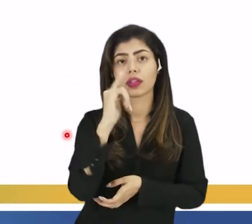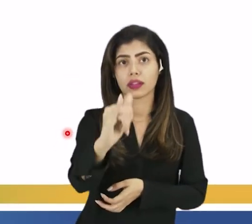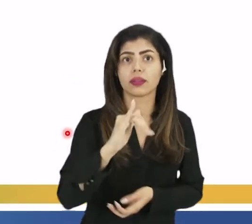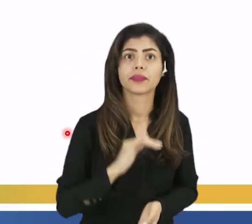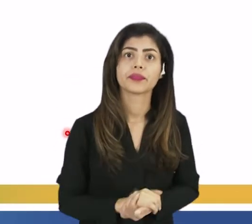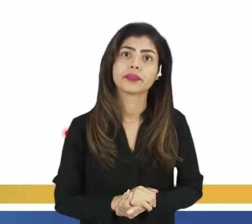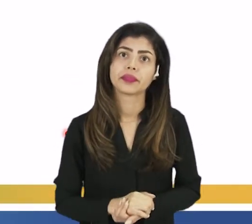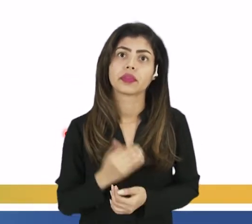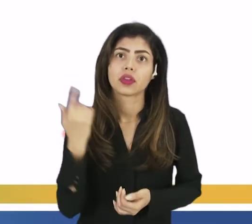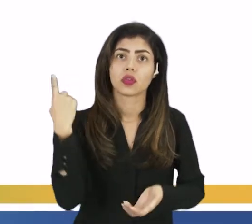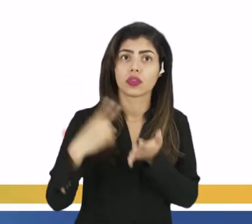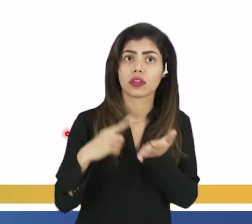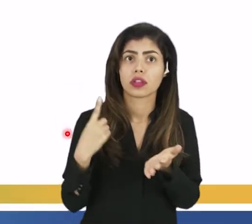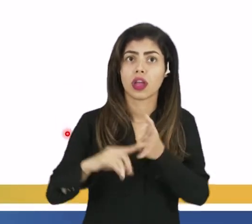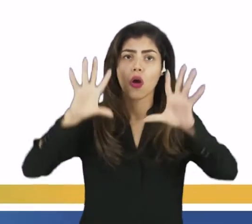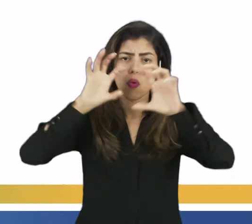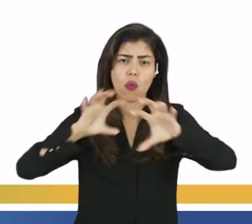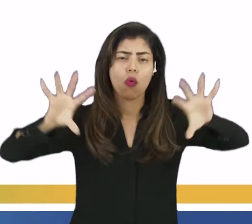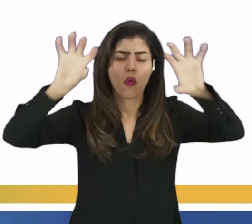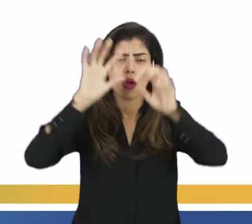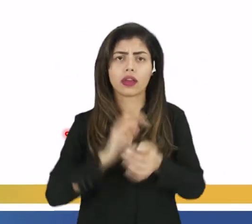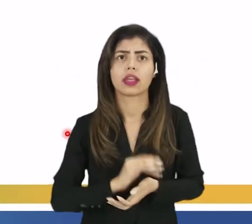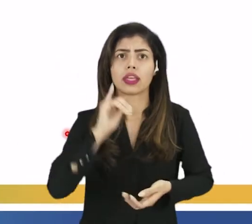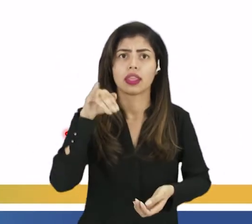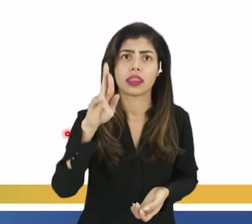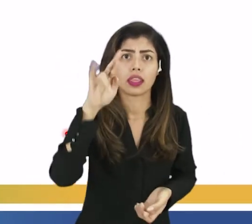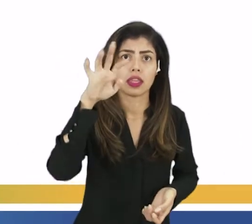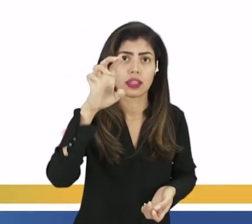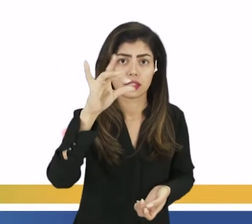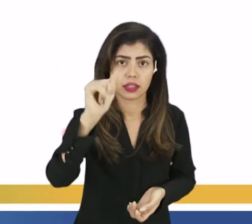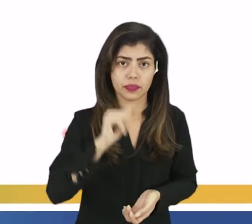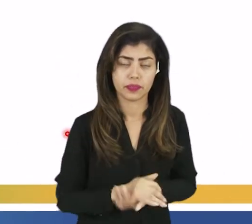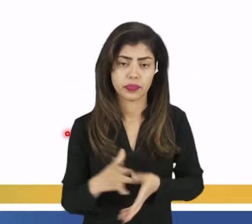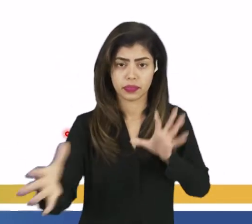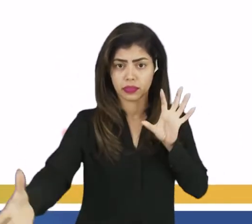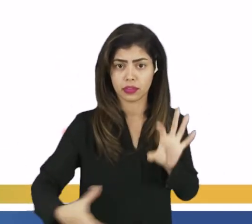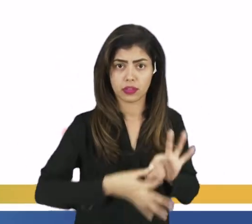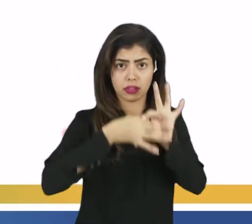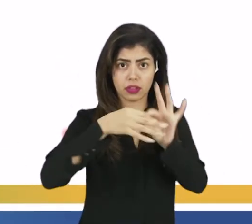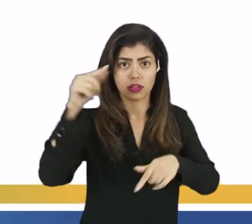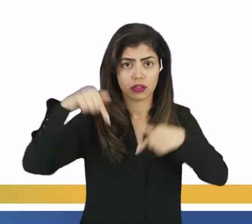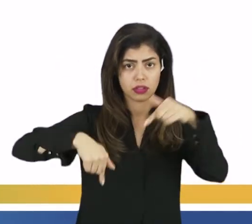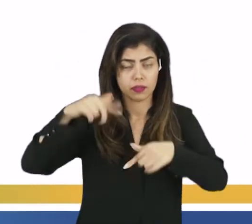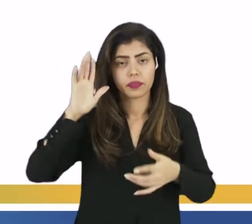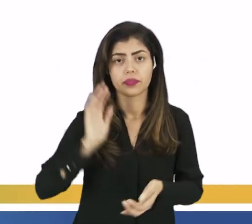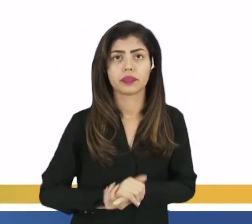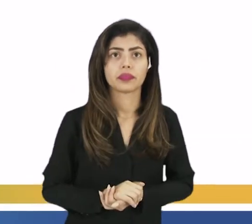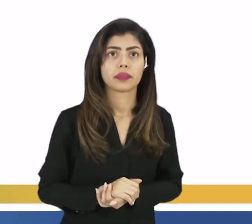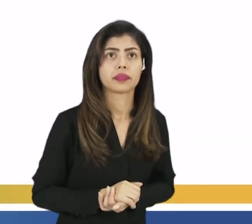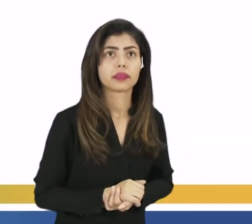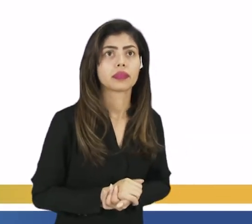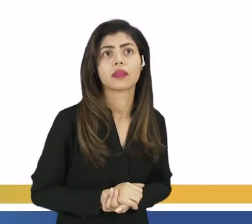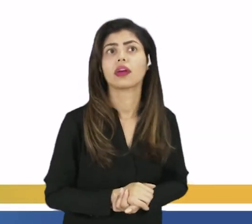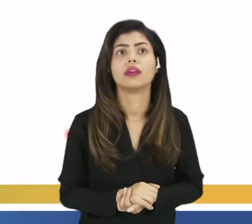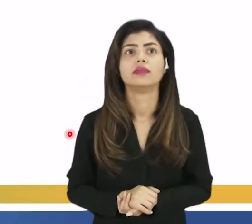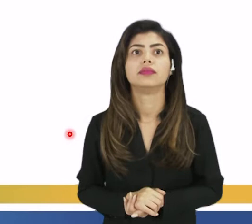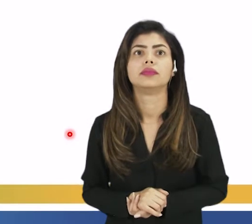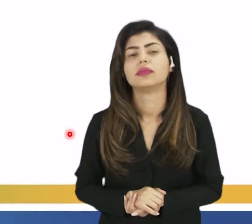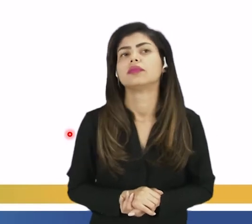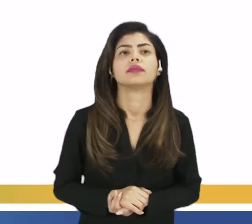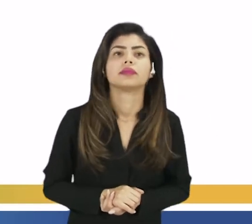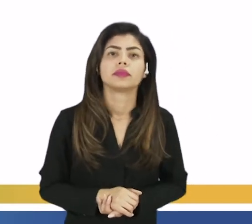de valência eles são considerados gases inertes ou não se ligar ou reagir com outros elementos químicos